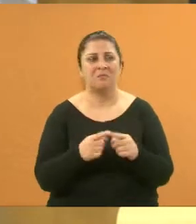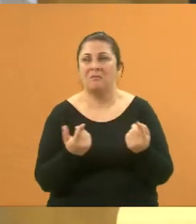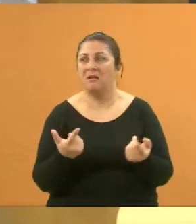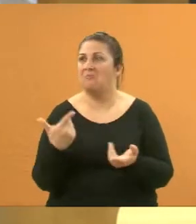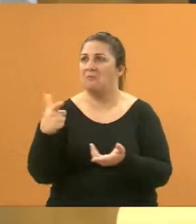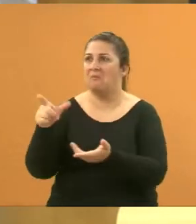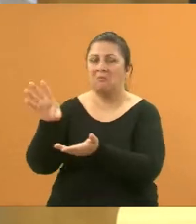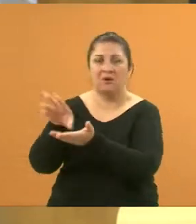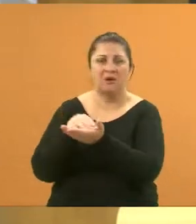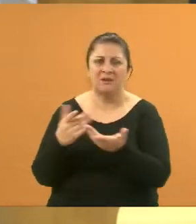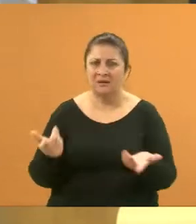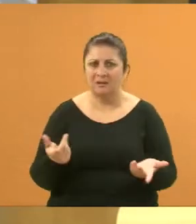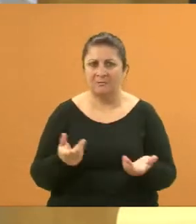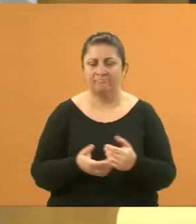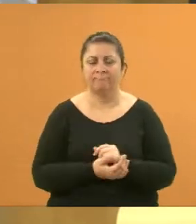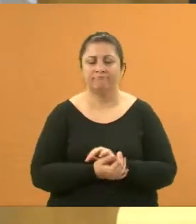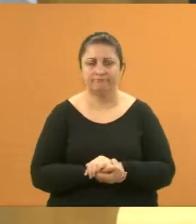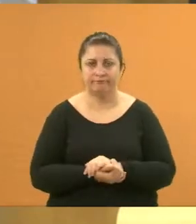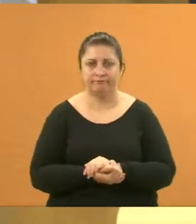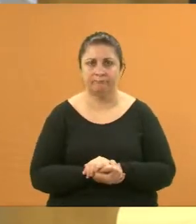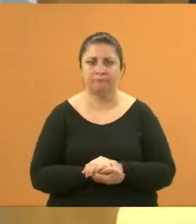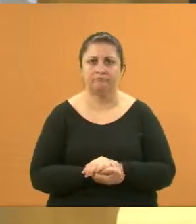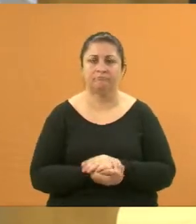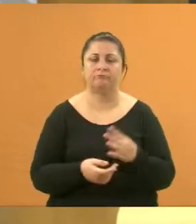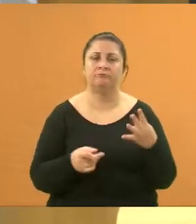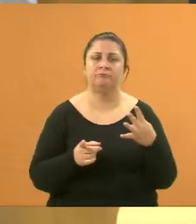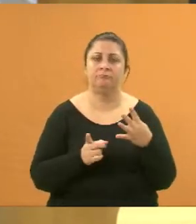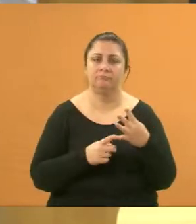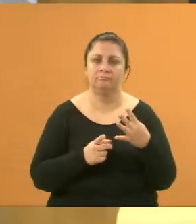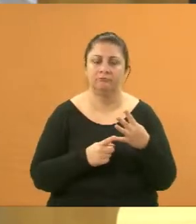exemplo. Outra coisa aqui também,